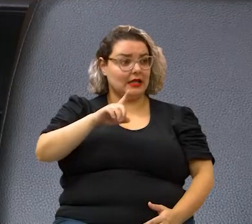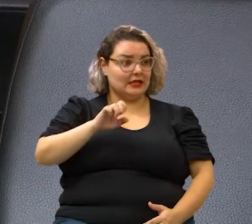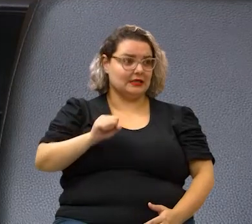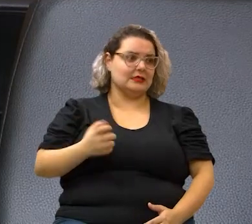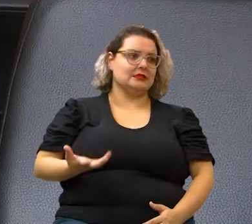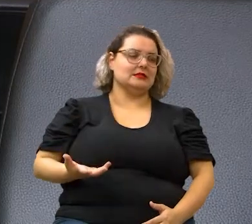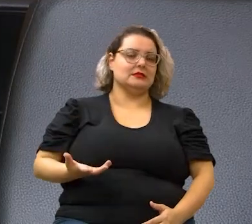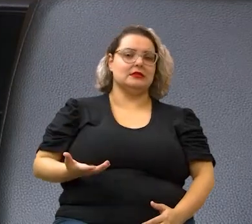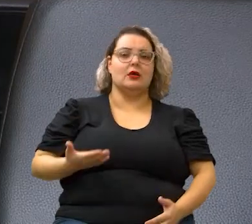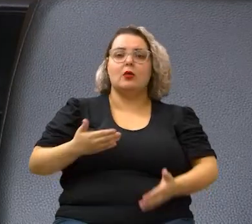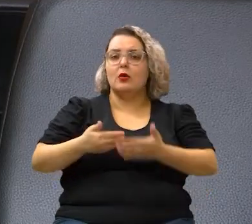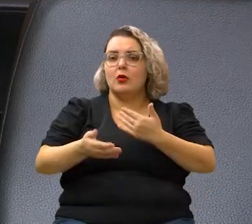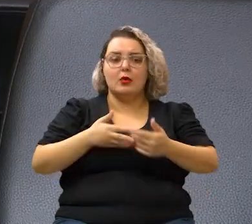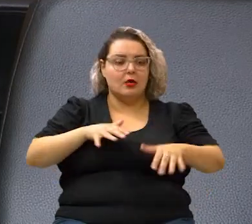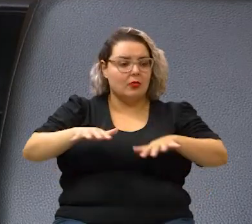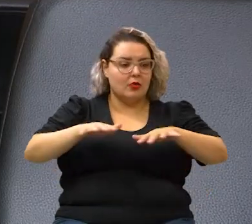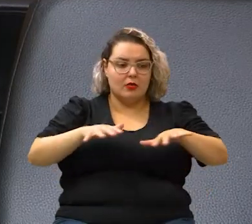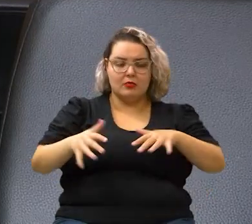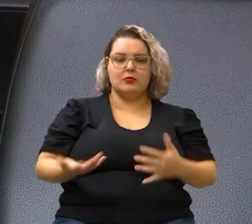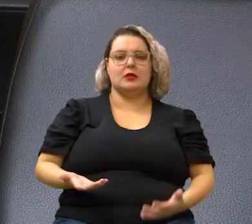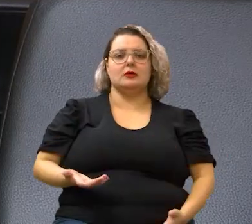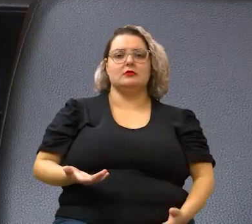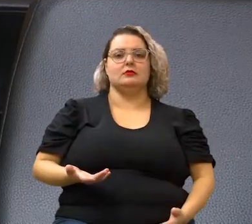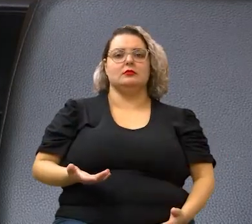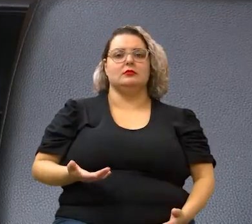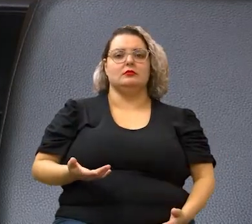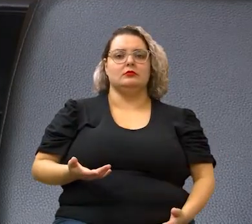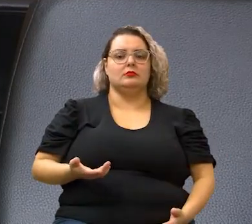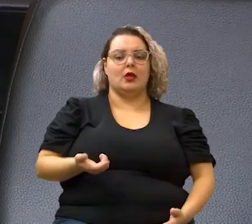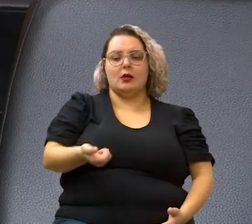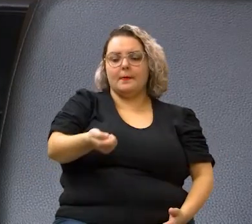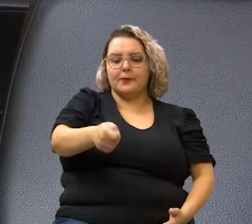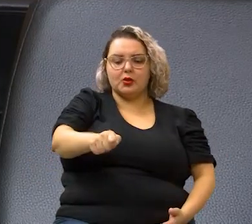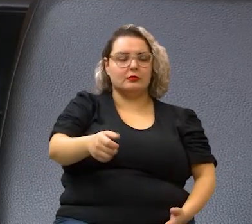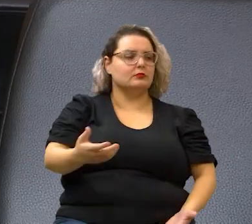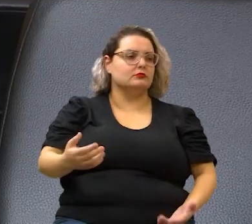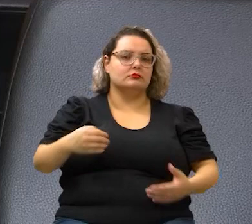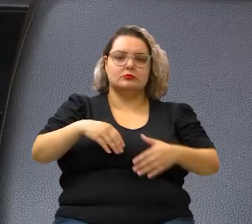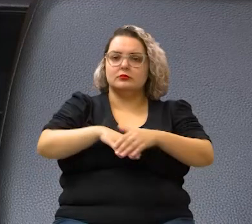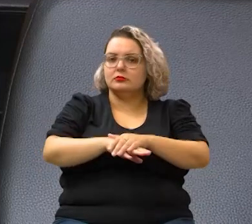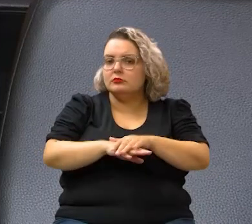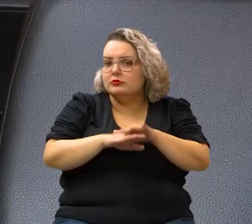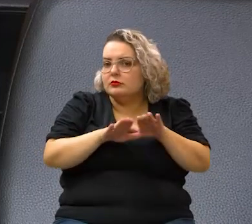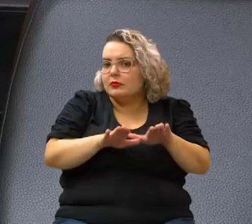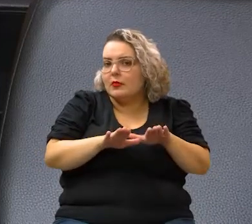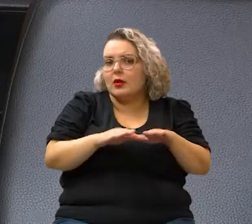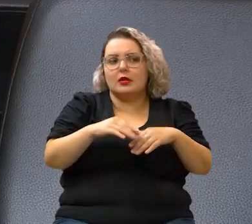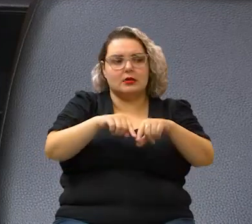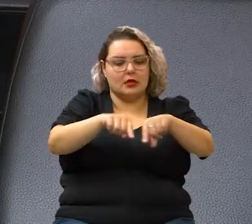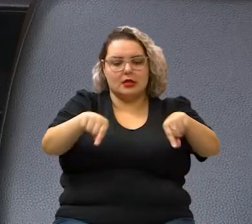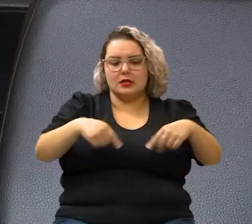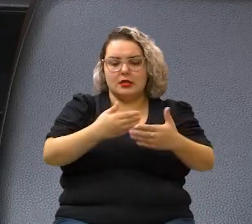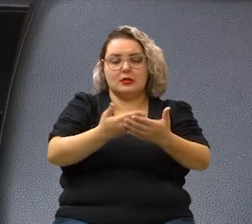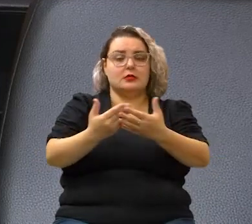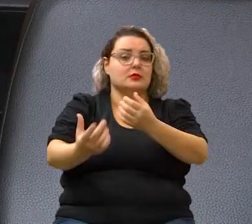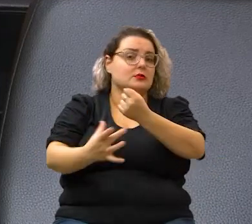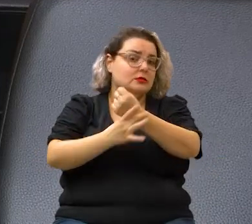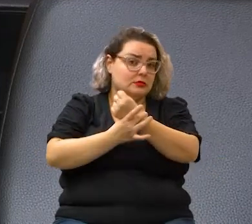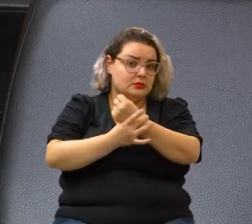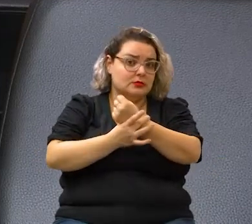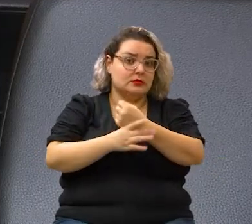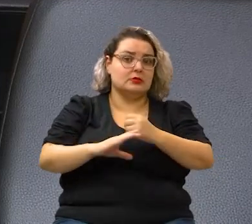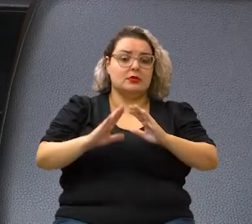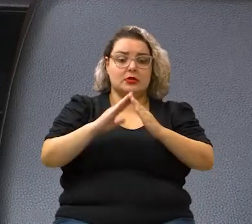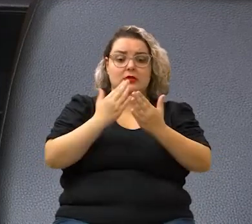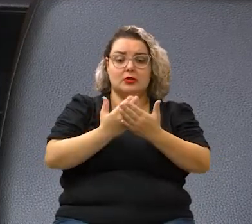tipo de movimentação diferente, o professor simplesmente trava. Acabou, está guardado lá dentro da sala de aula, está seguro.